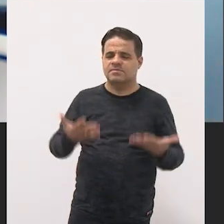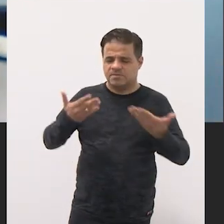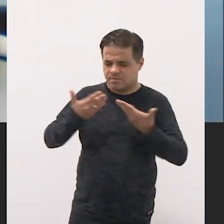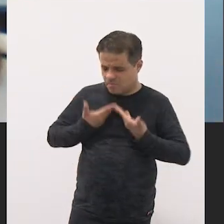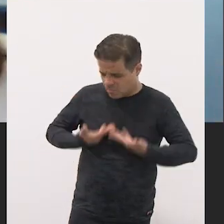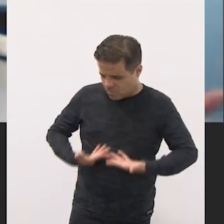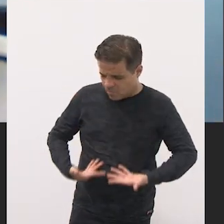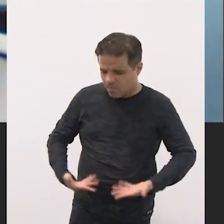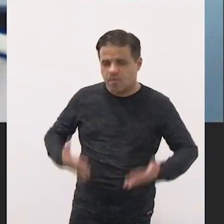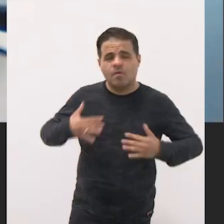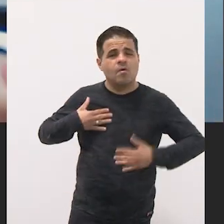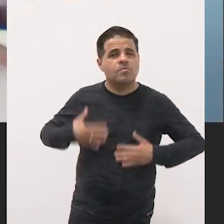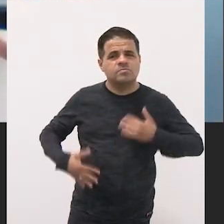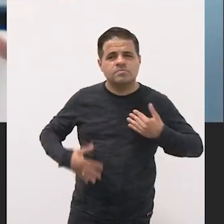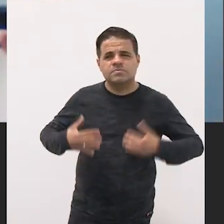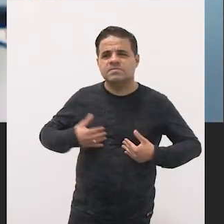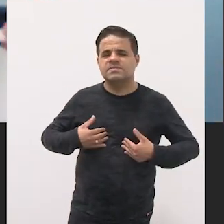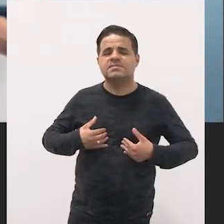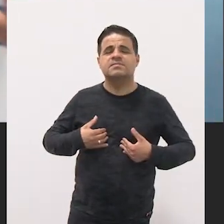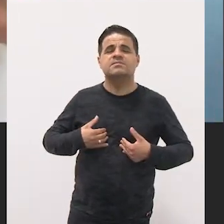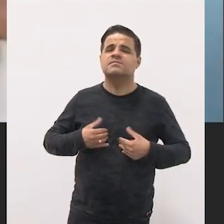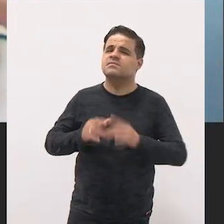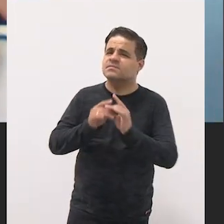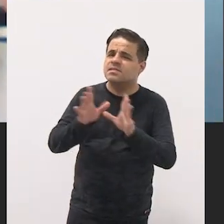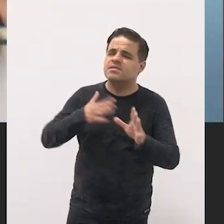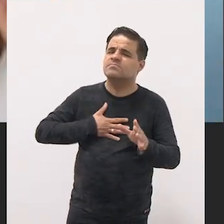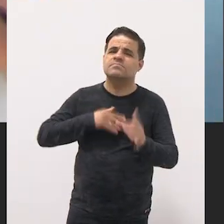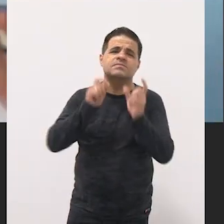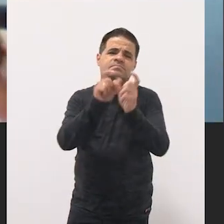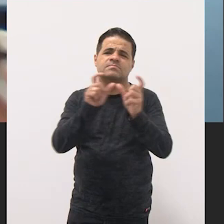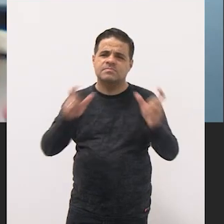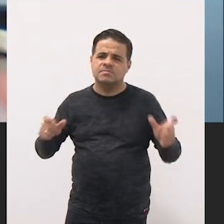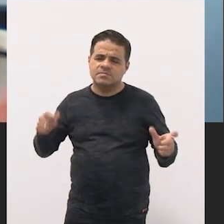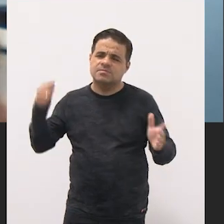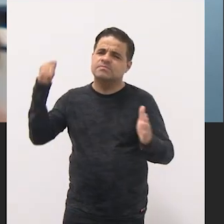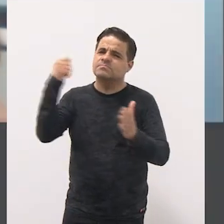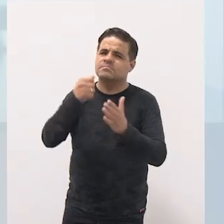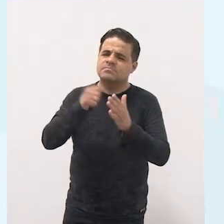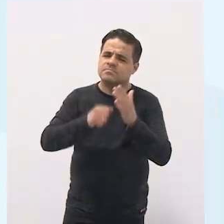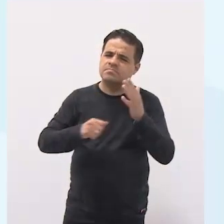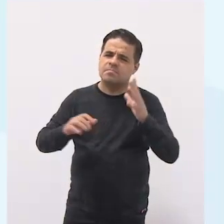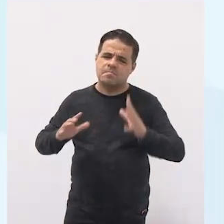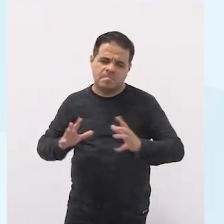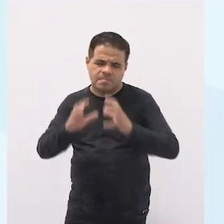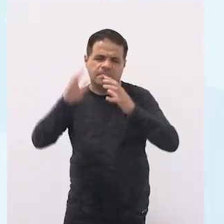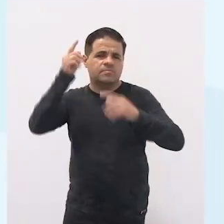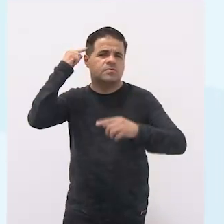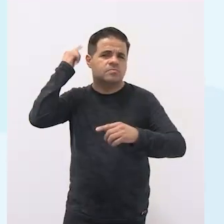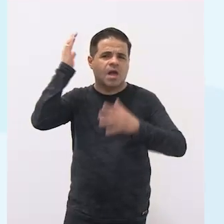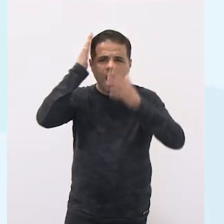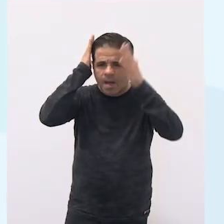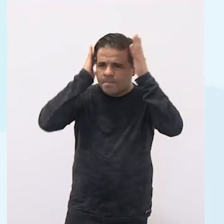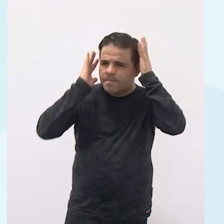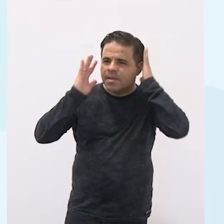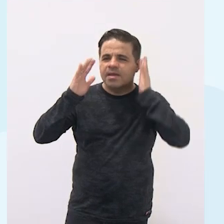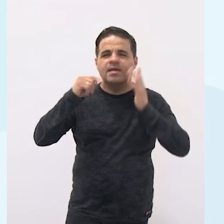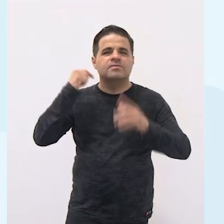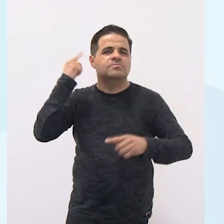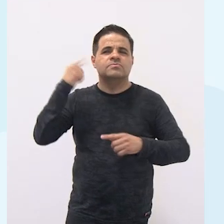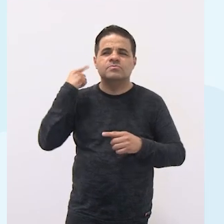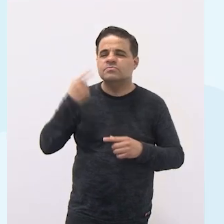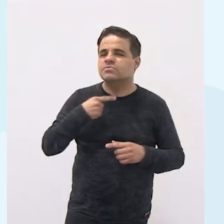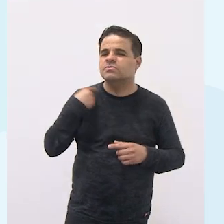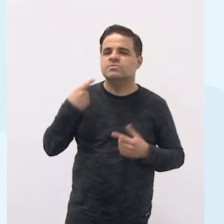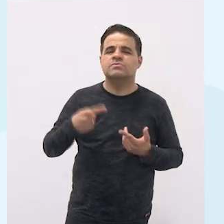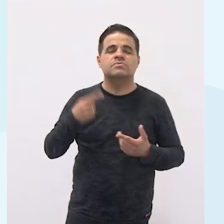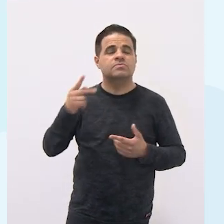corpo. Deixe que as minhas palavras brinquem com seu cabelo, se enrosquem no seu pescoço,